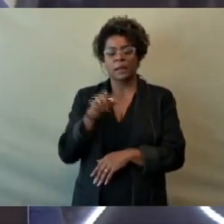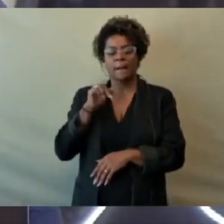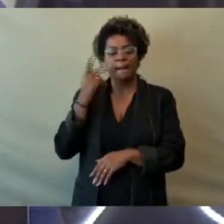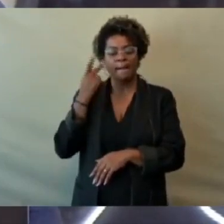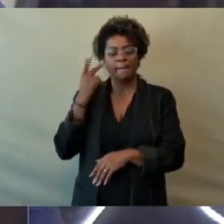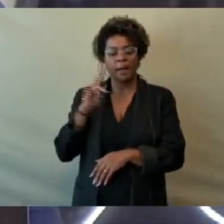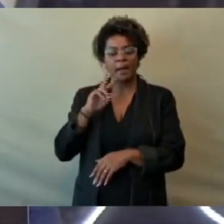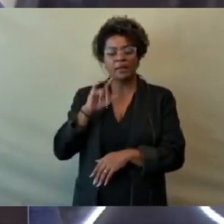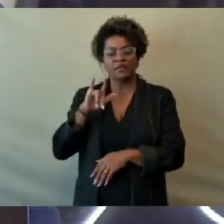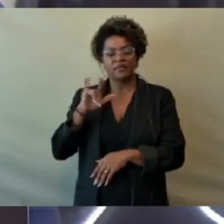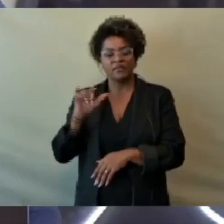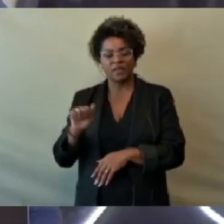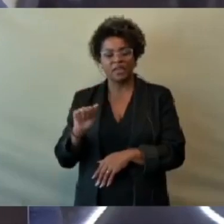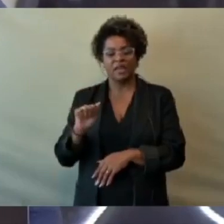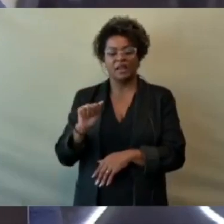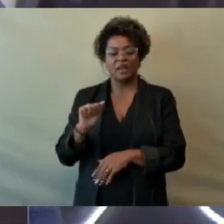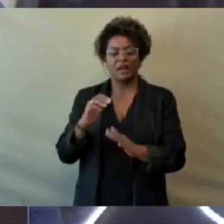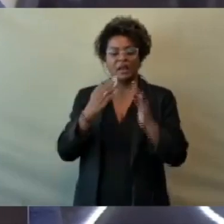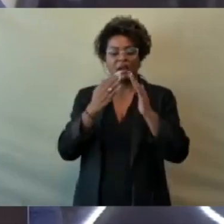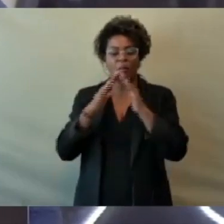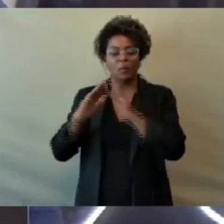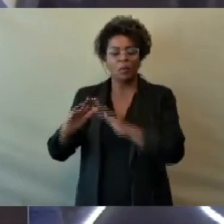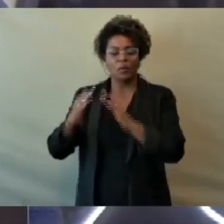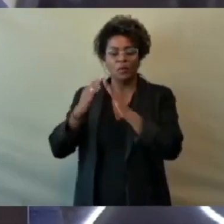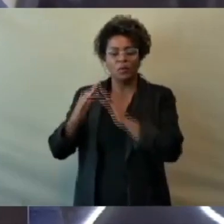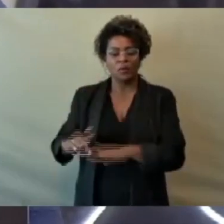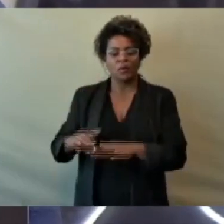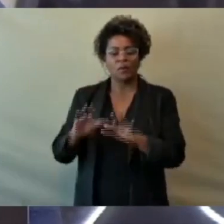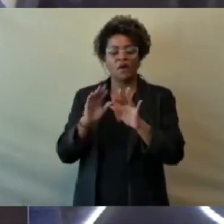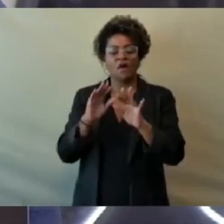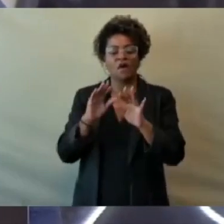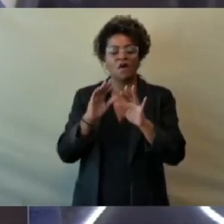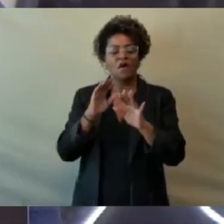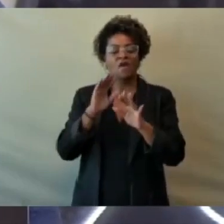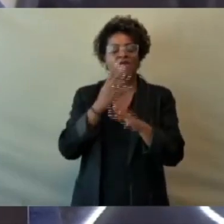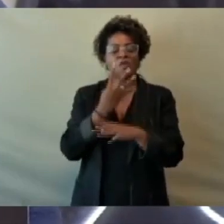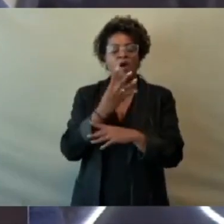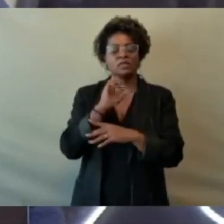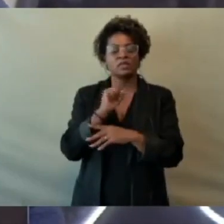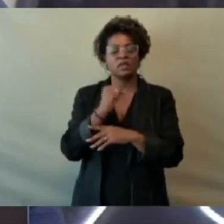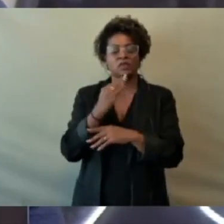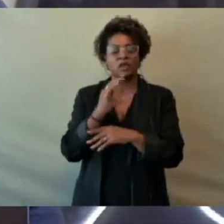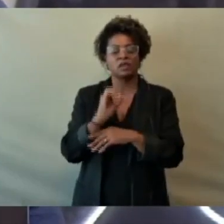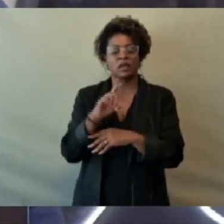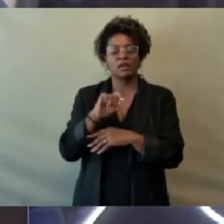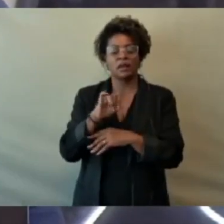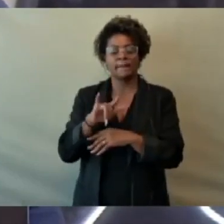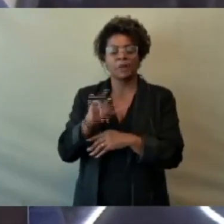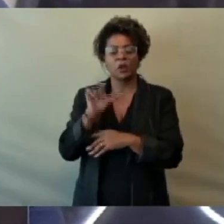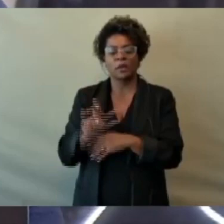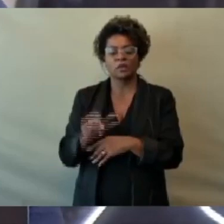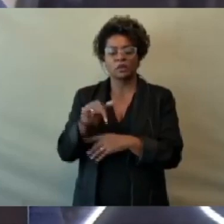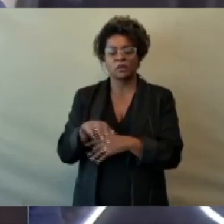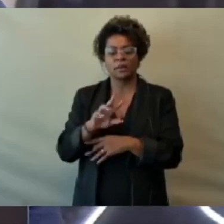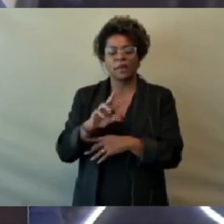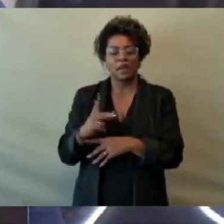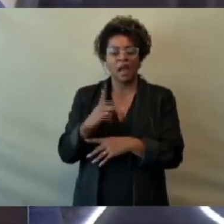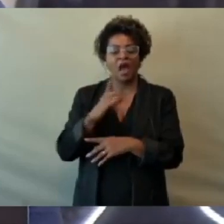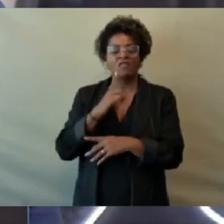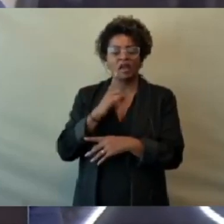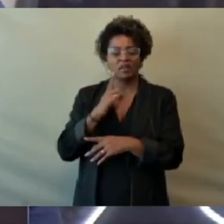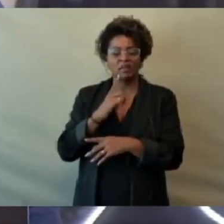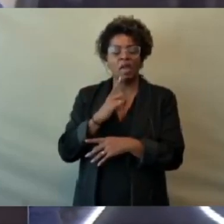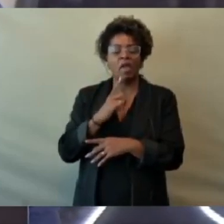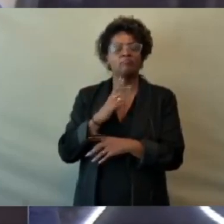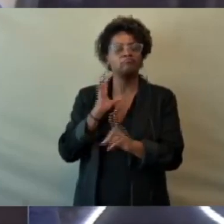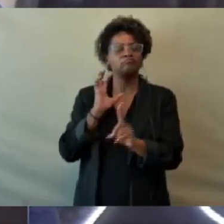orgulho disso 180 mil pessoas na cidade serão impactadas na sua rua no seu bairro na sua